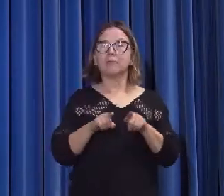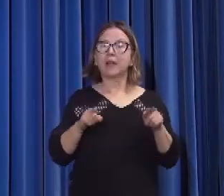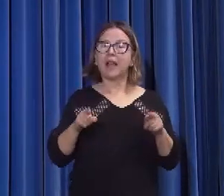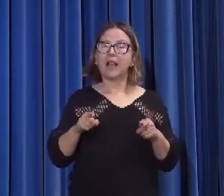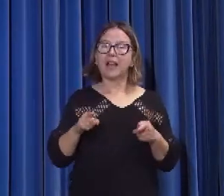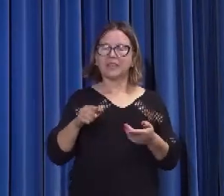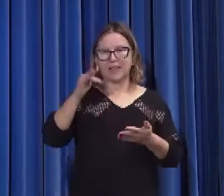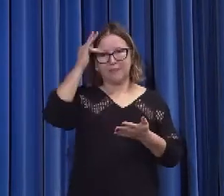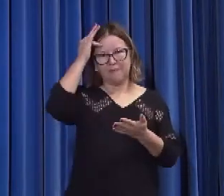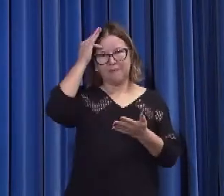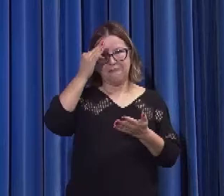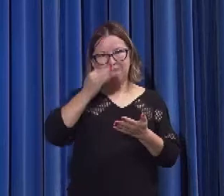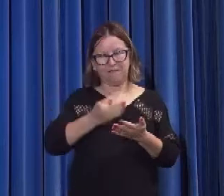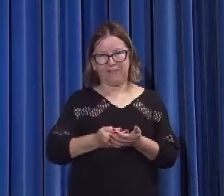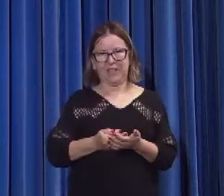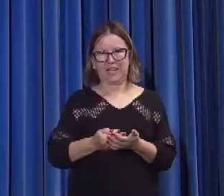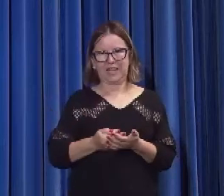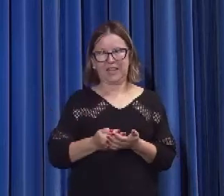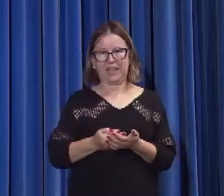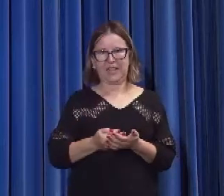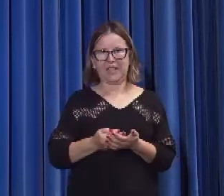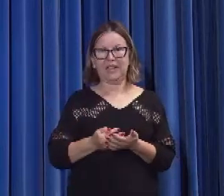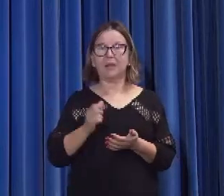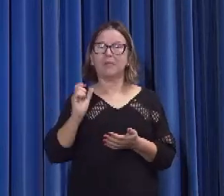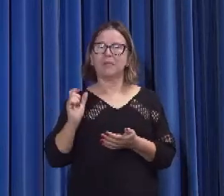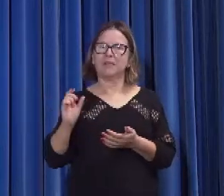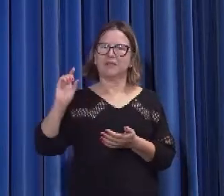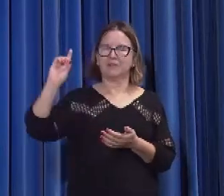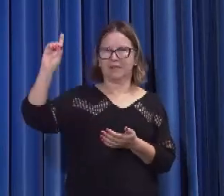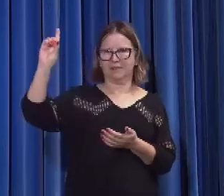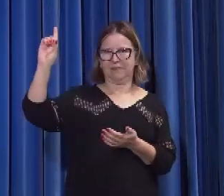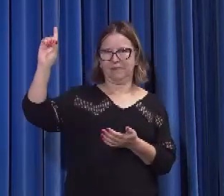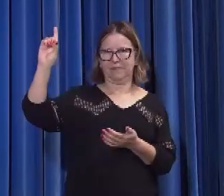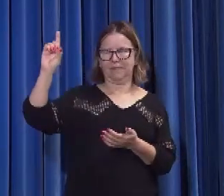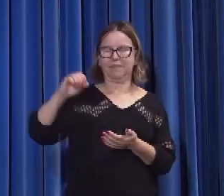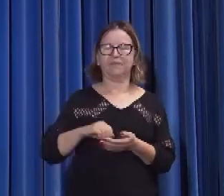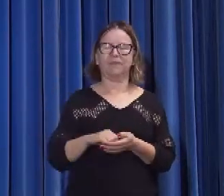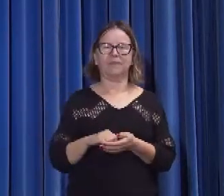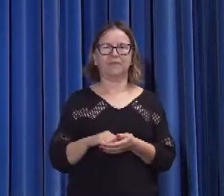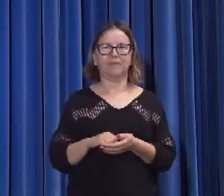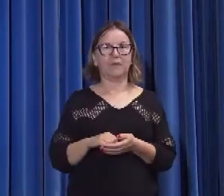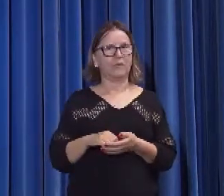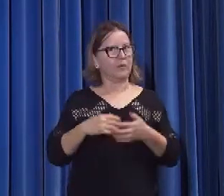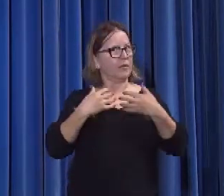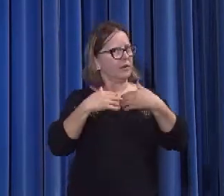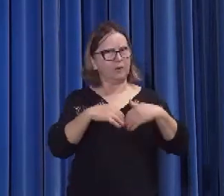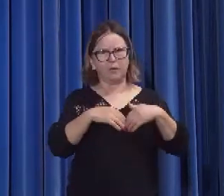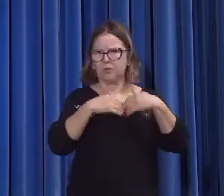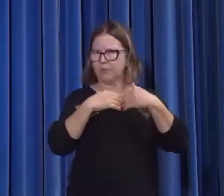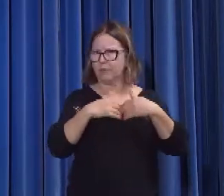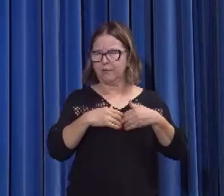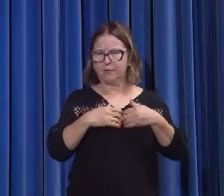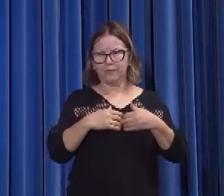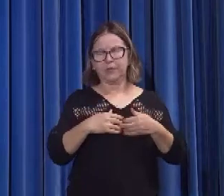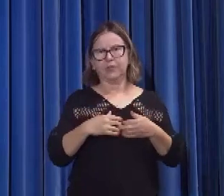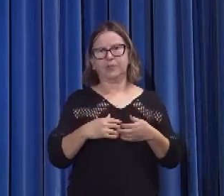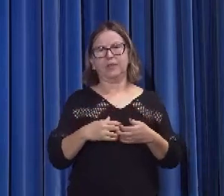termo exclusivamente das Escrituras. Então não podemos confundir uma coisa, que é a